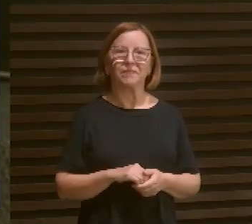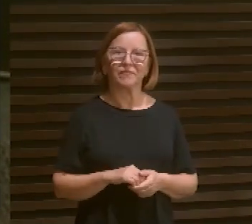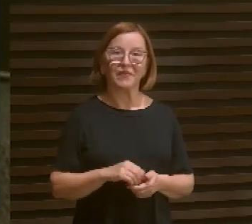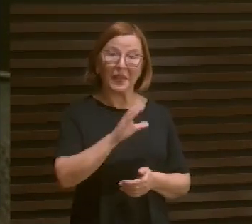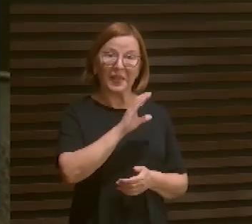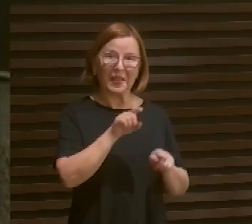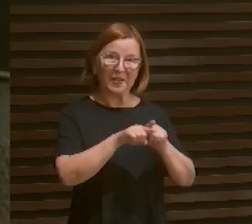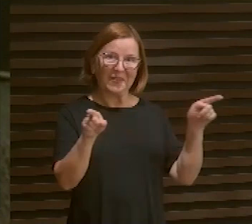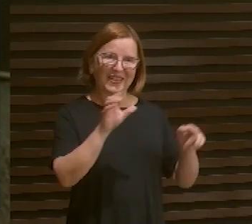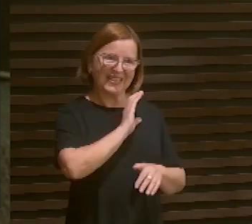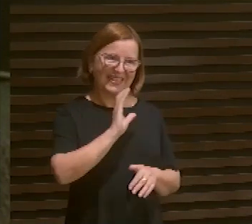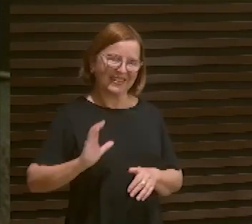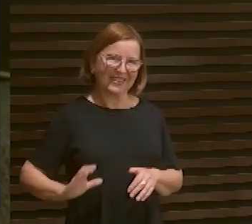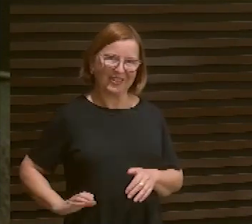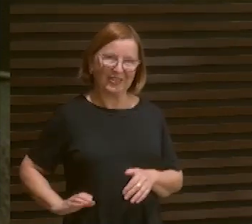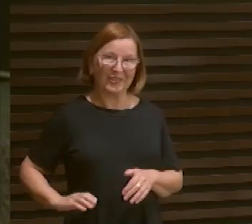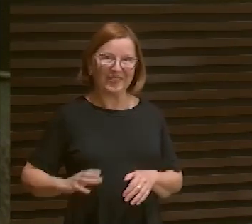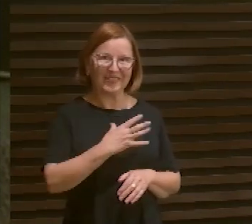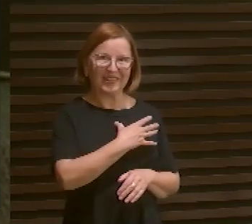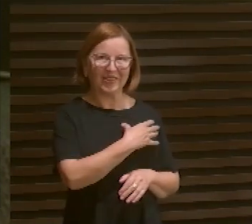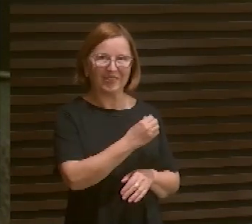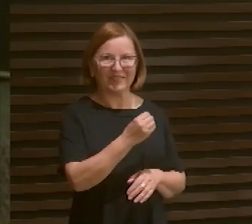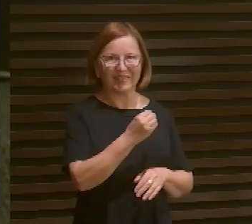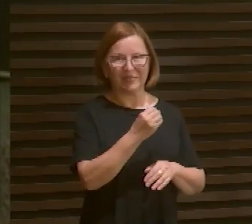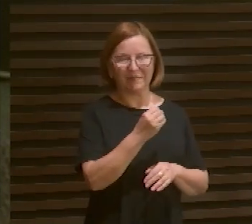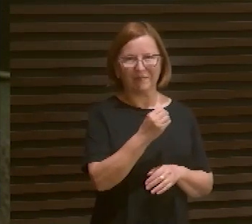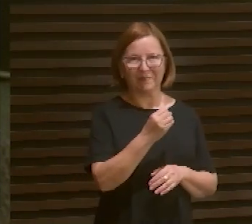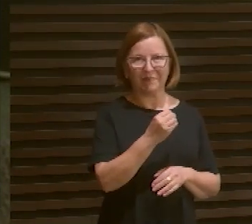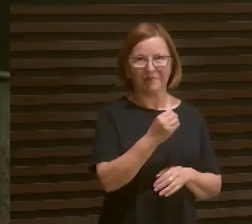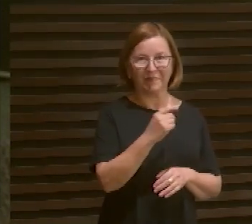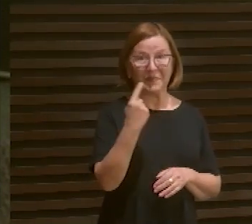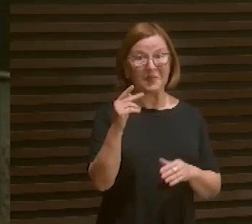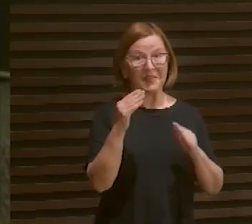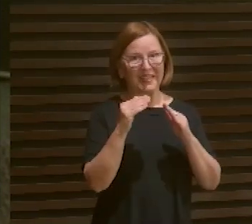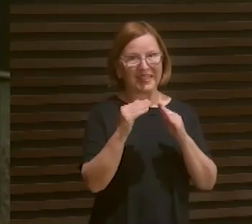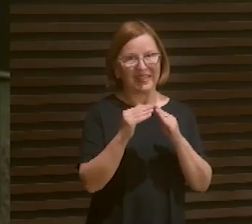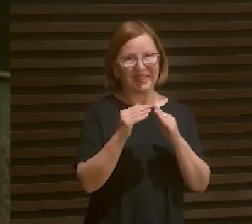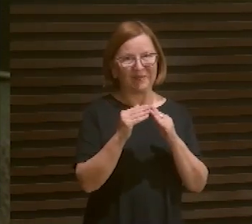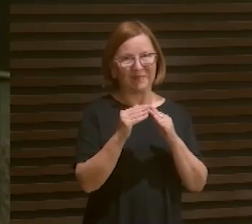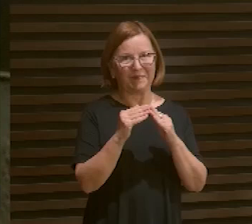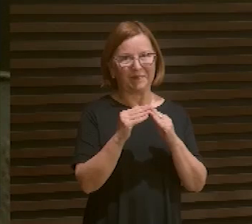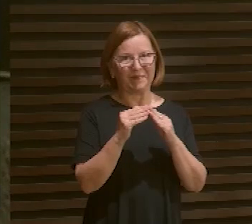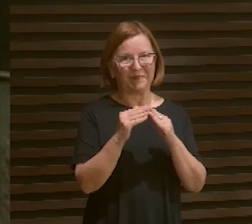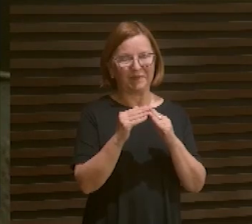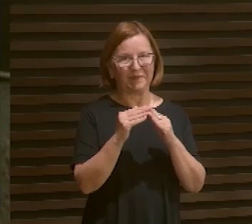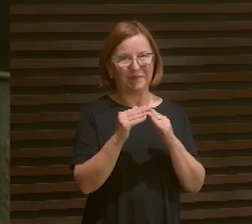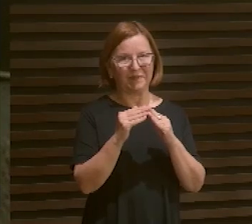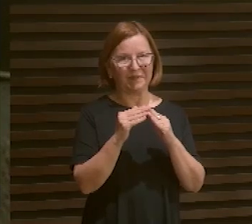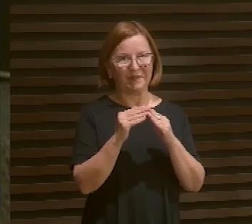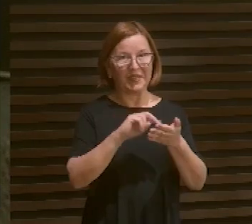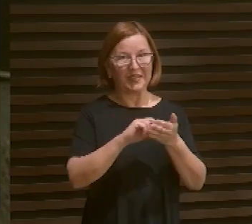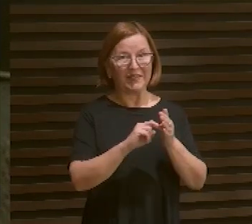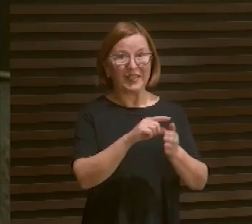Cristo, porém, como filho, em sua casa, a qual